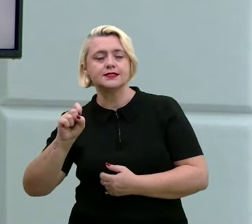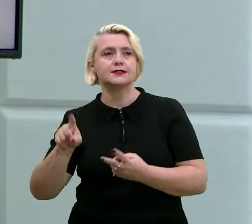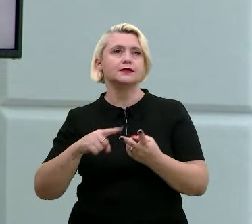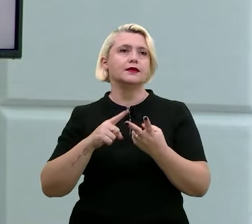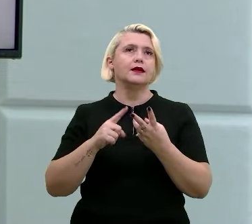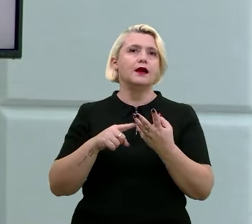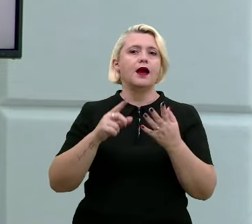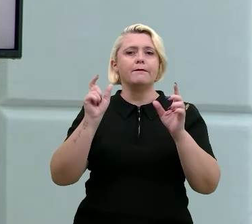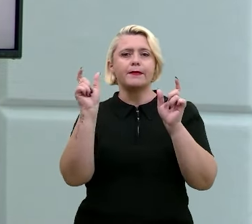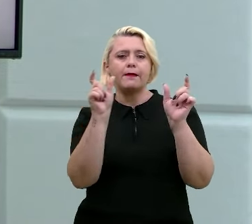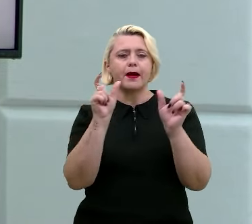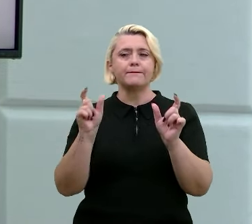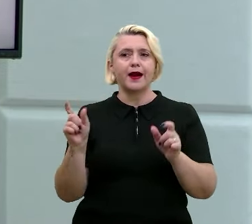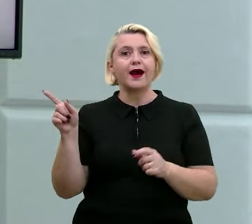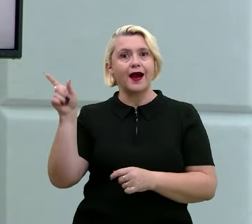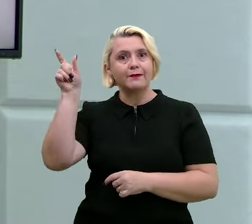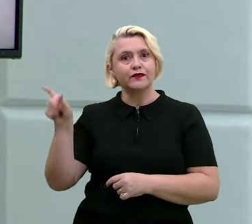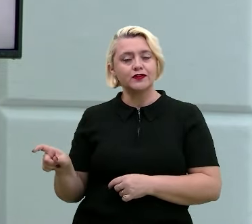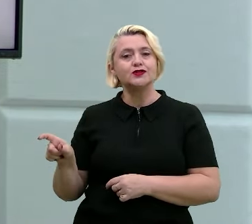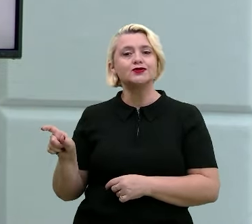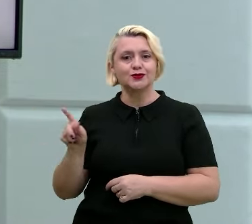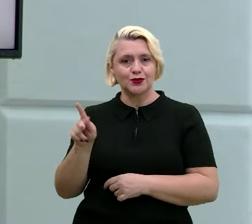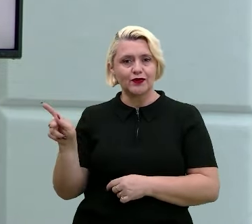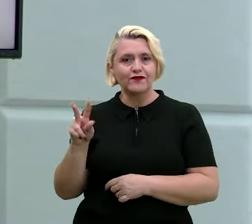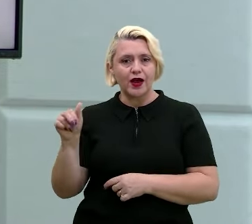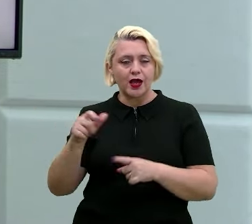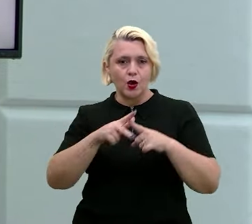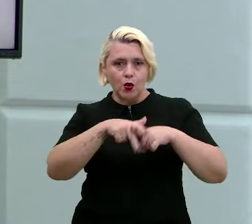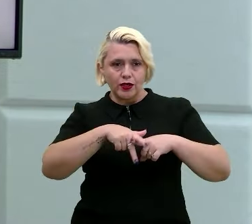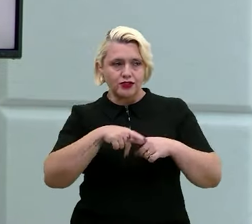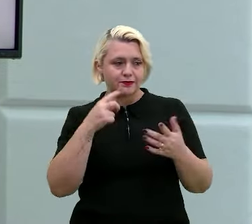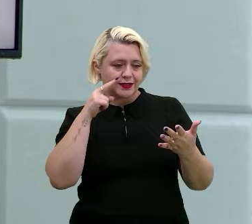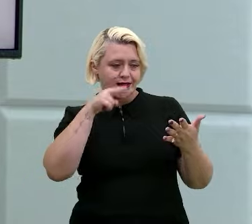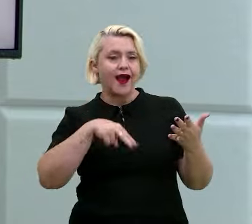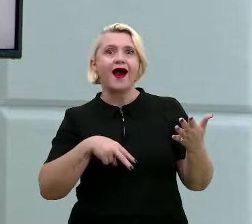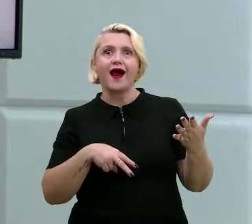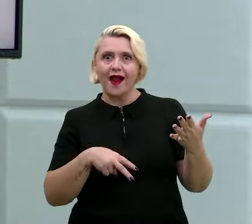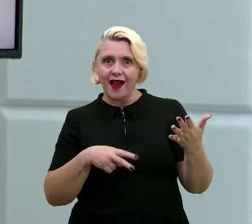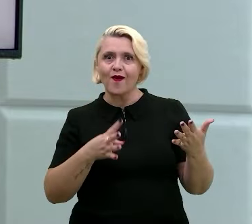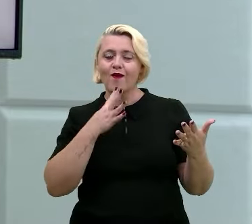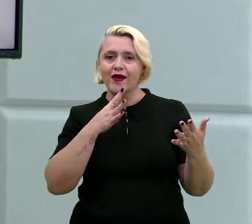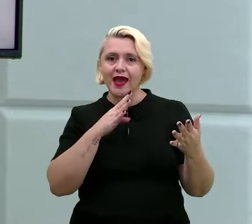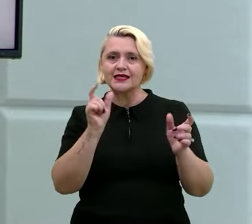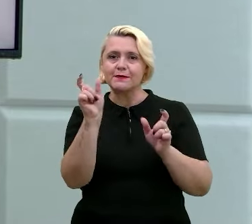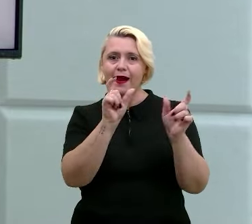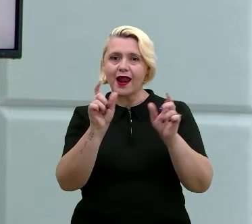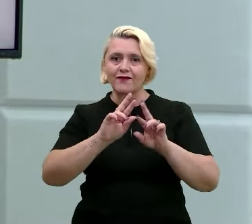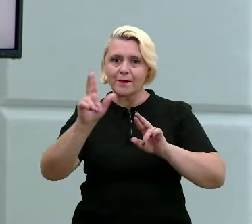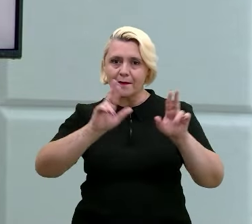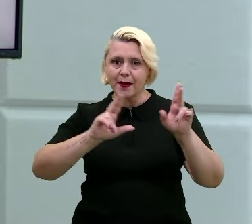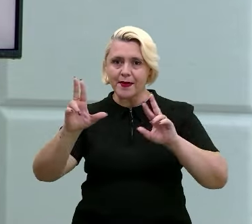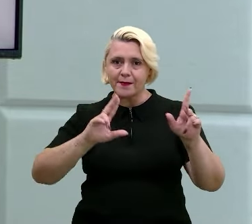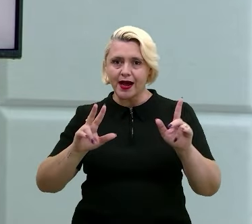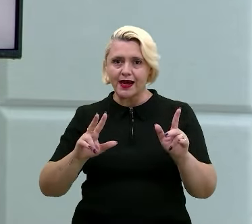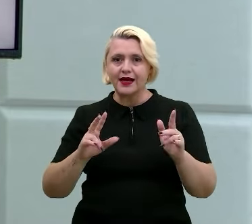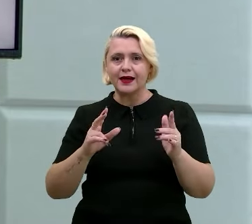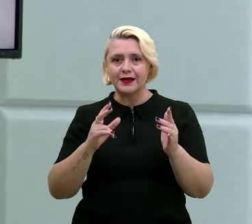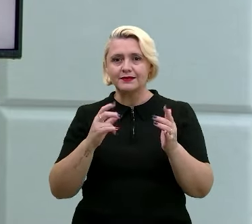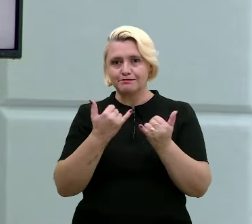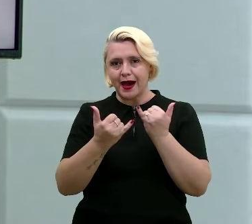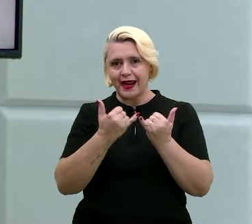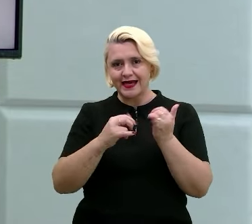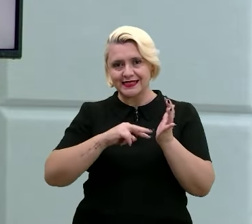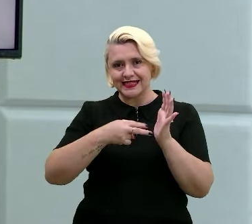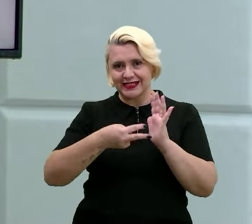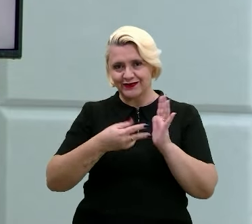falar: nossa, olha, conhece muitas palavrinhas, né? É isso que a gente precisa. Claro, usar